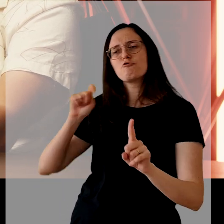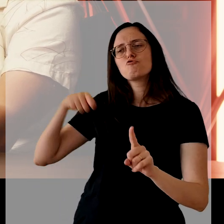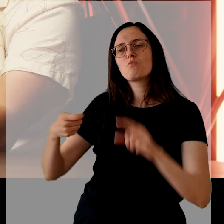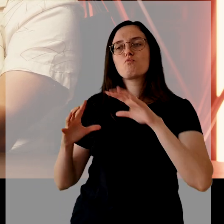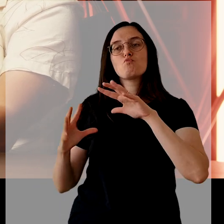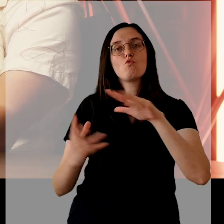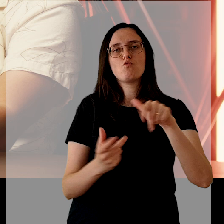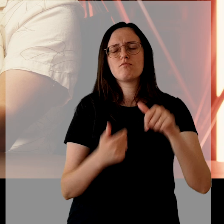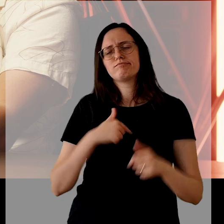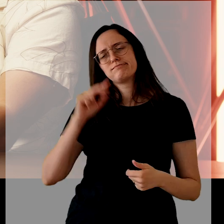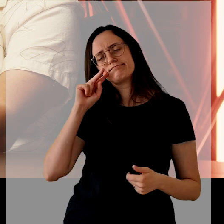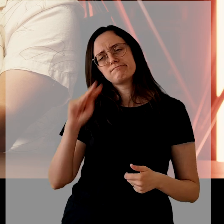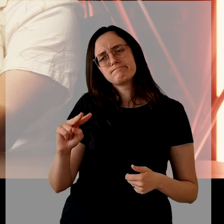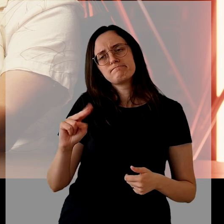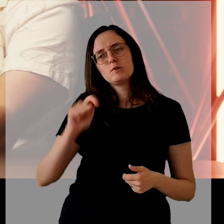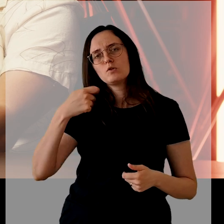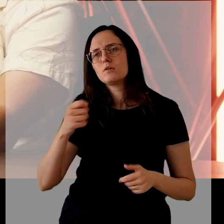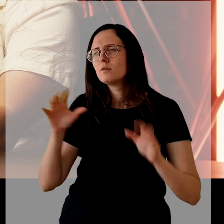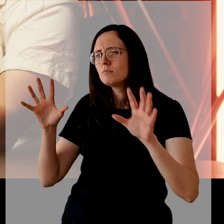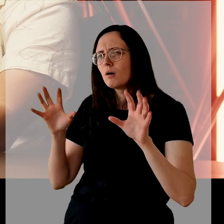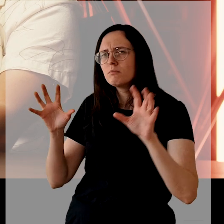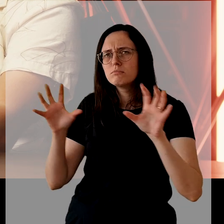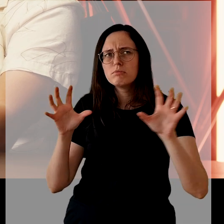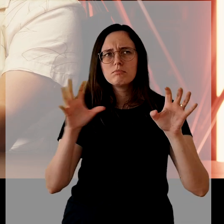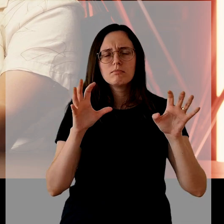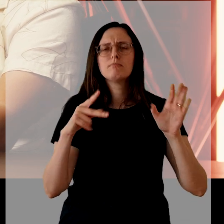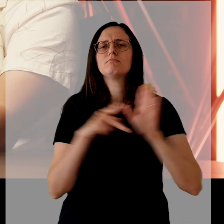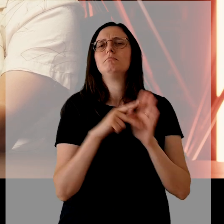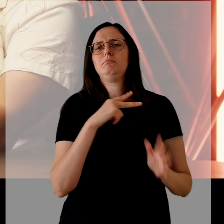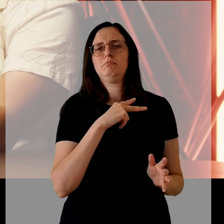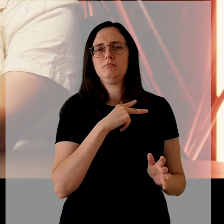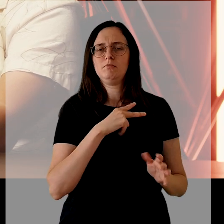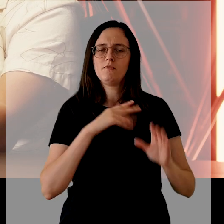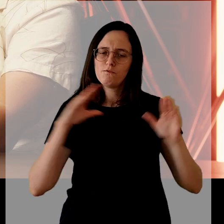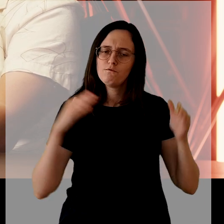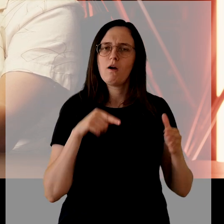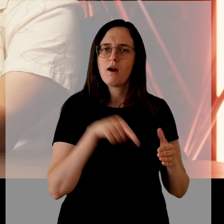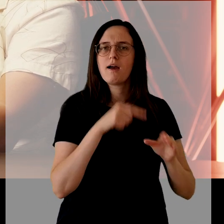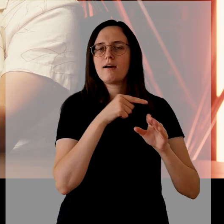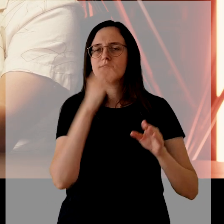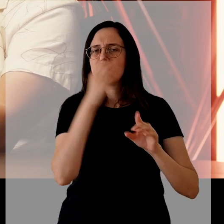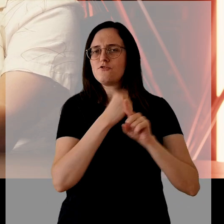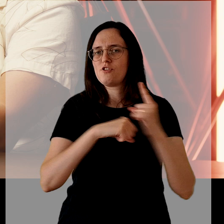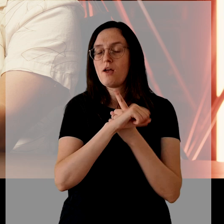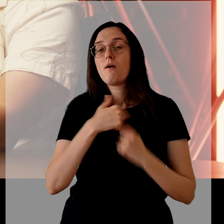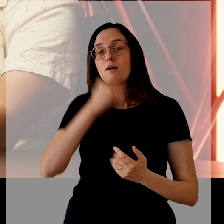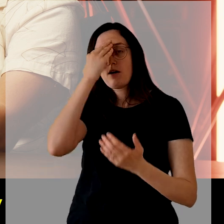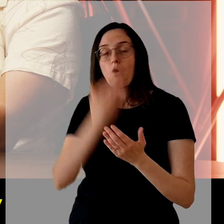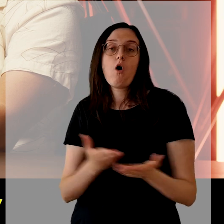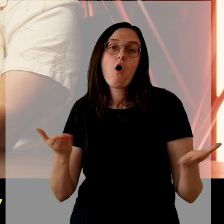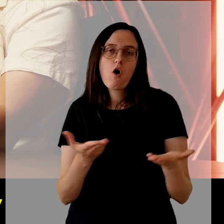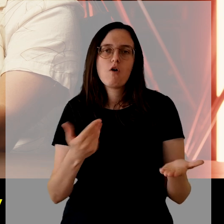assim, né? Que instrumentaliza um olhar sobre o mundo que é bem particular, né? Das ciências sociais, assim, né? Eu acho que tem